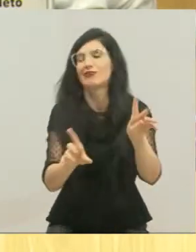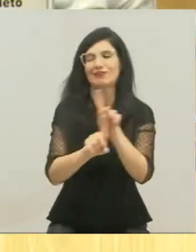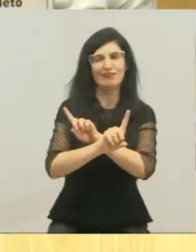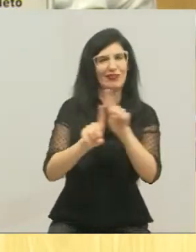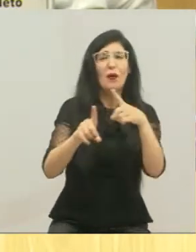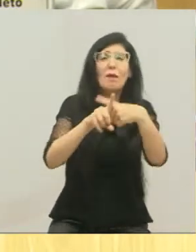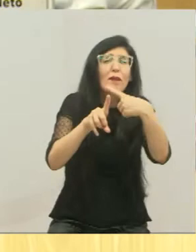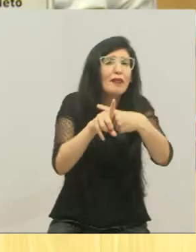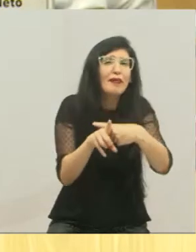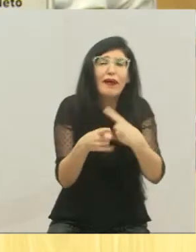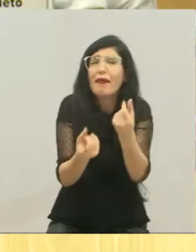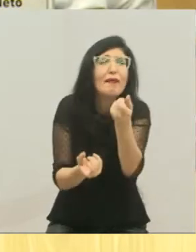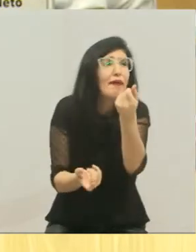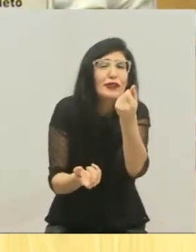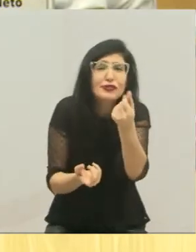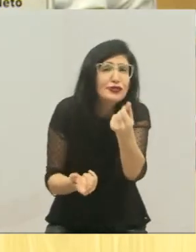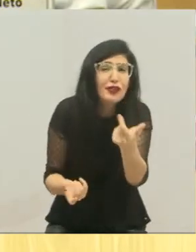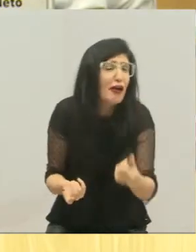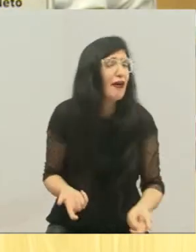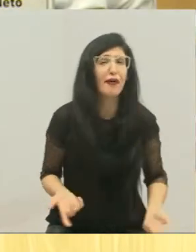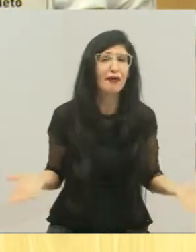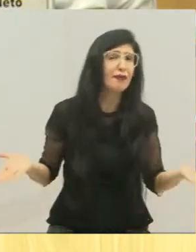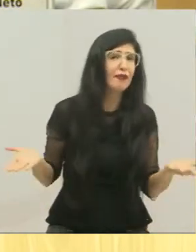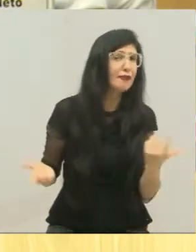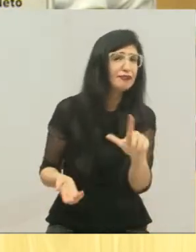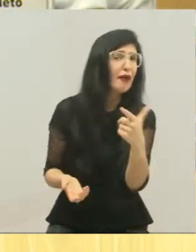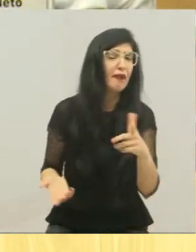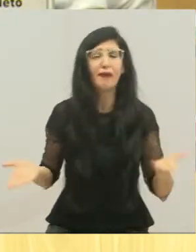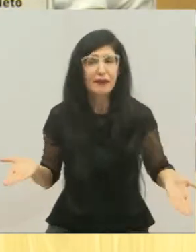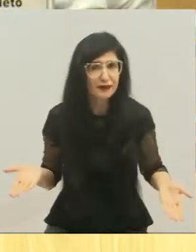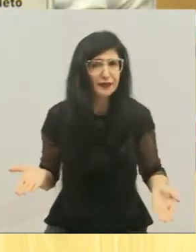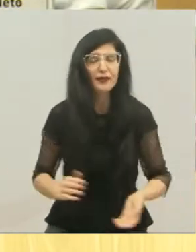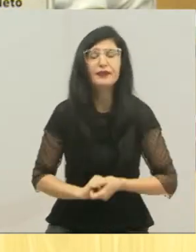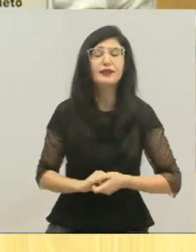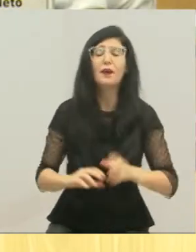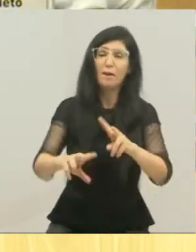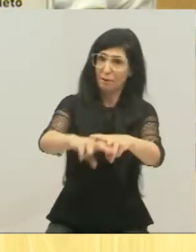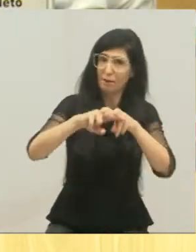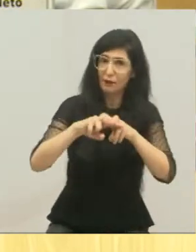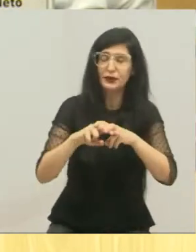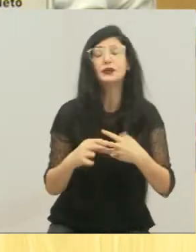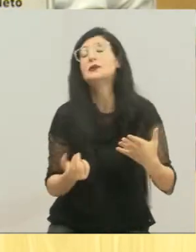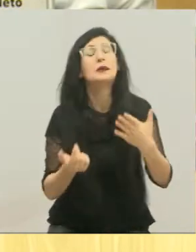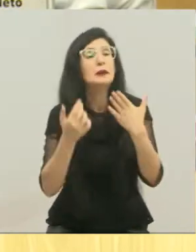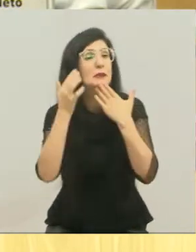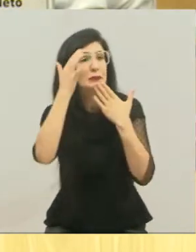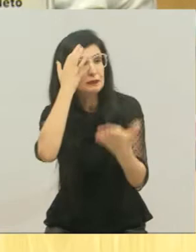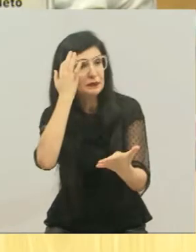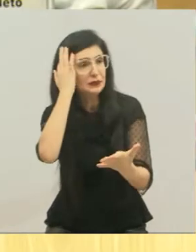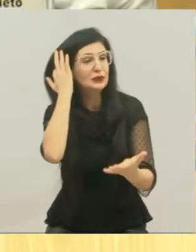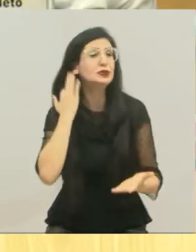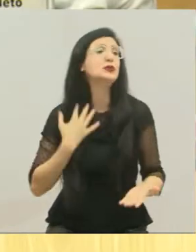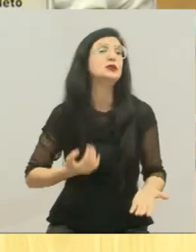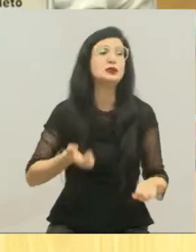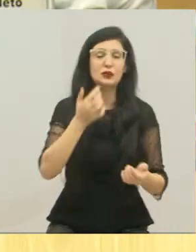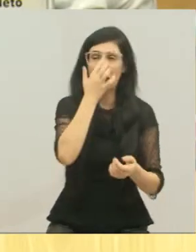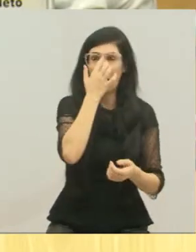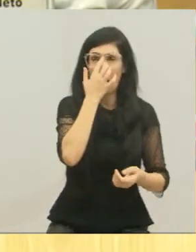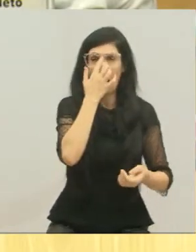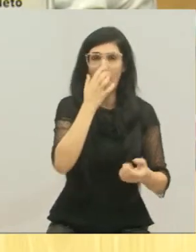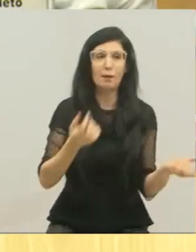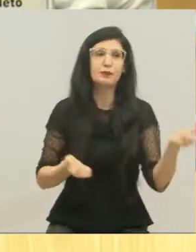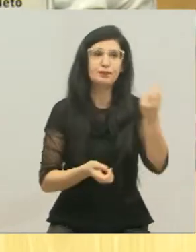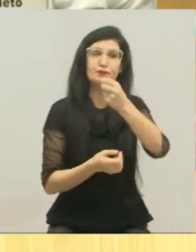de remoção e a estadia deles nos atuais pátios. Por isso, buscamos a municipalização deste âmbito administrativo para